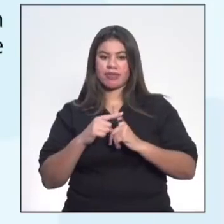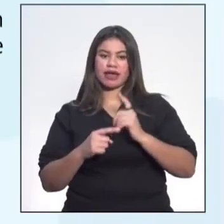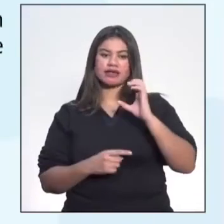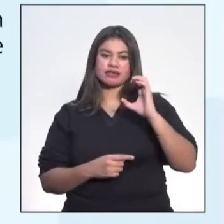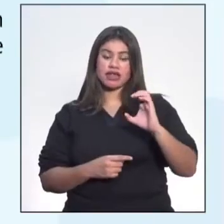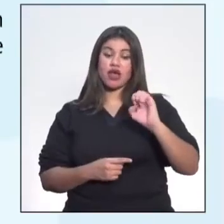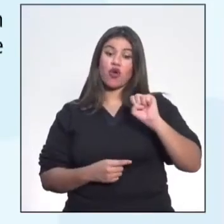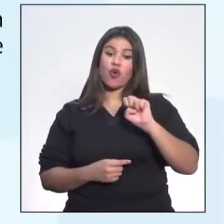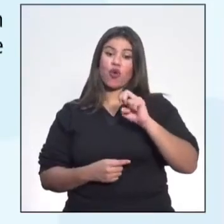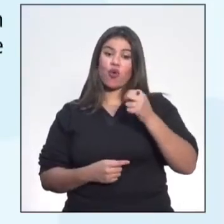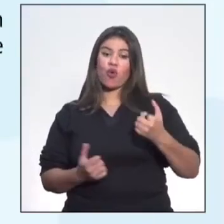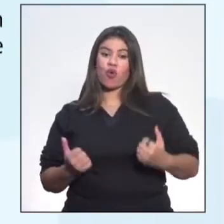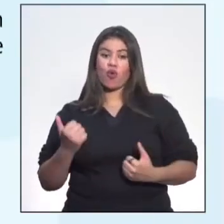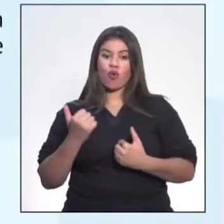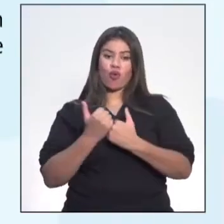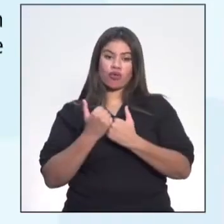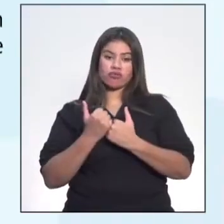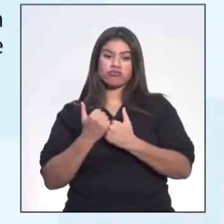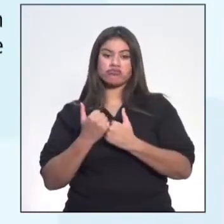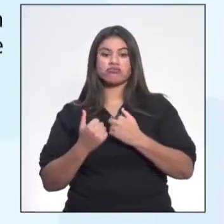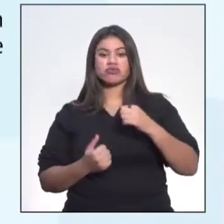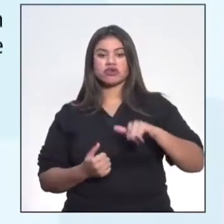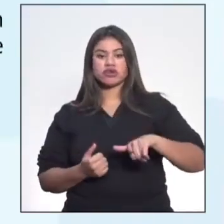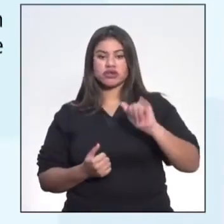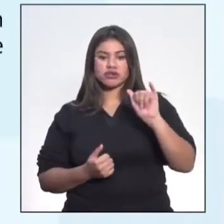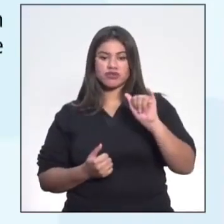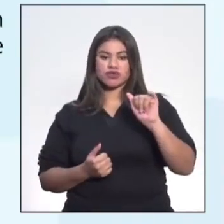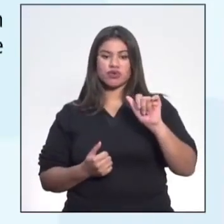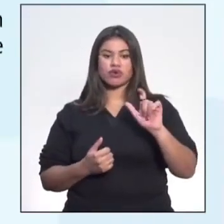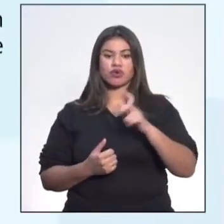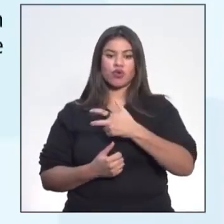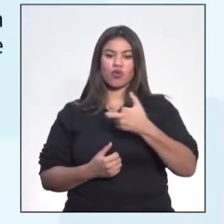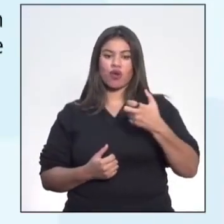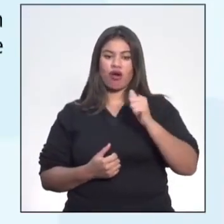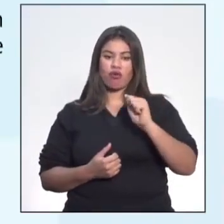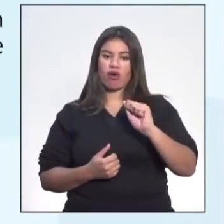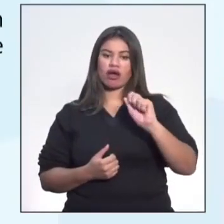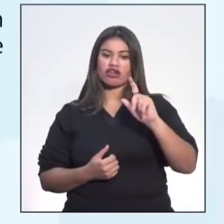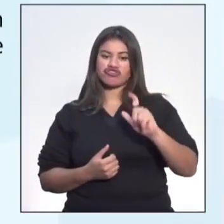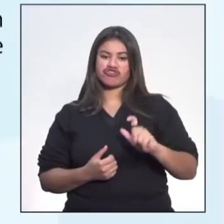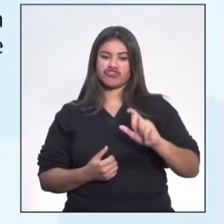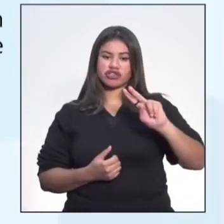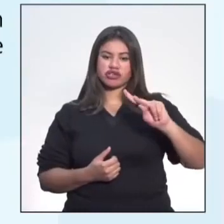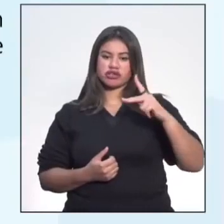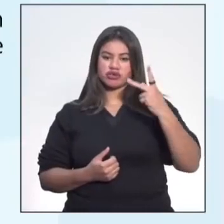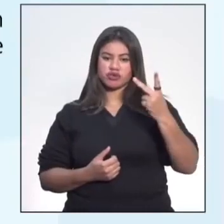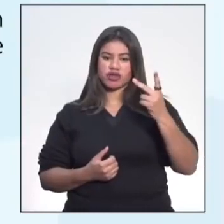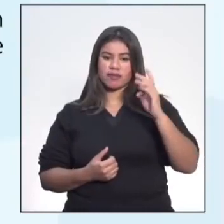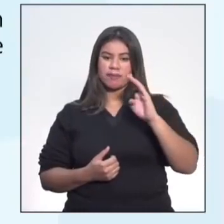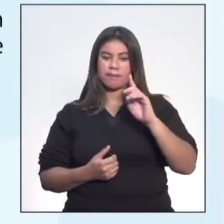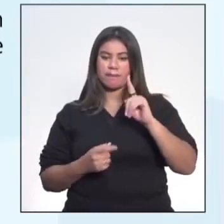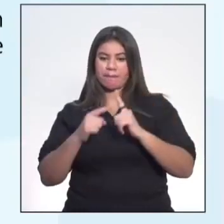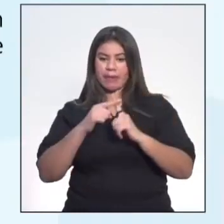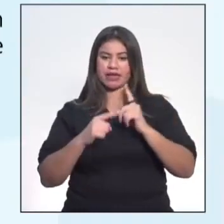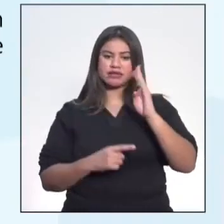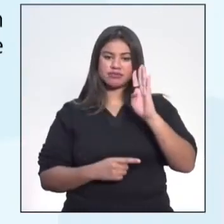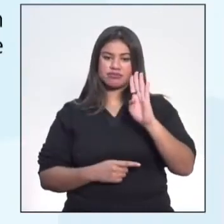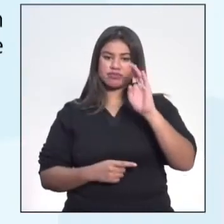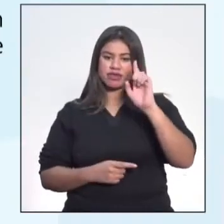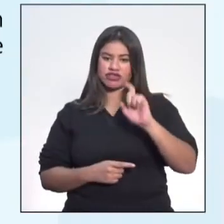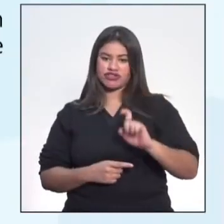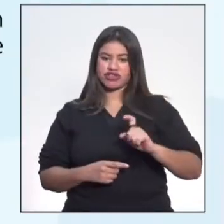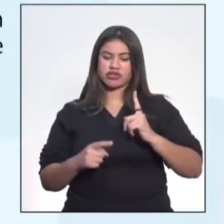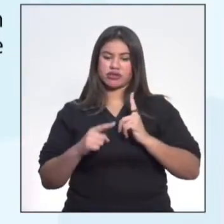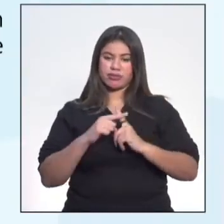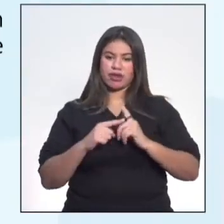Ou a gente pode trocar esse f de x por y. Y igual a x² mais bx mais